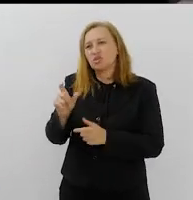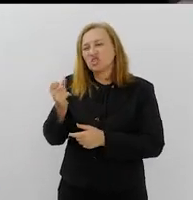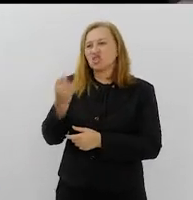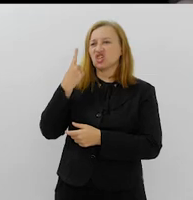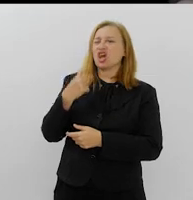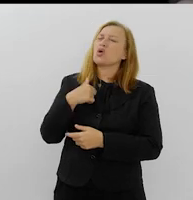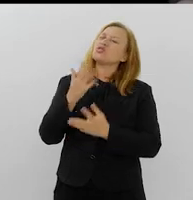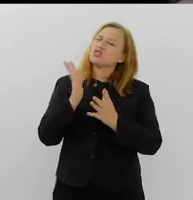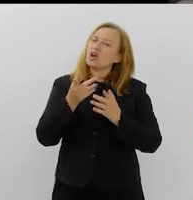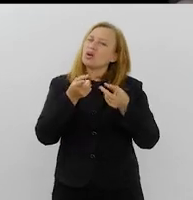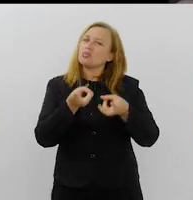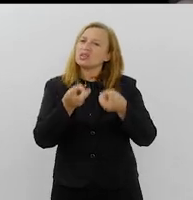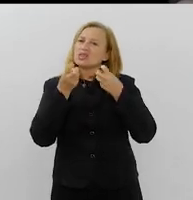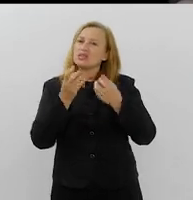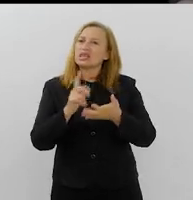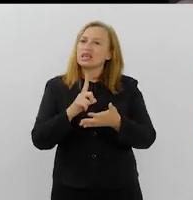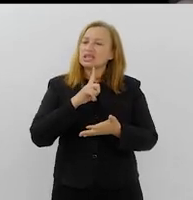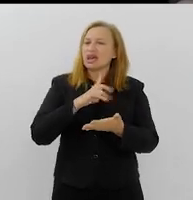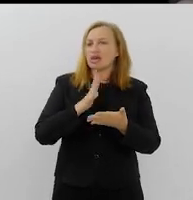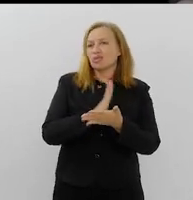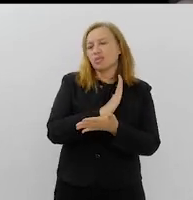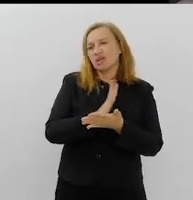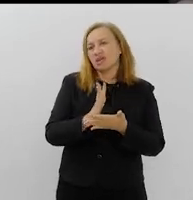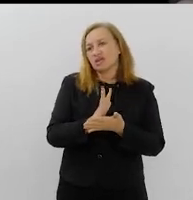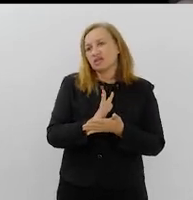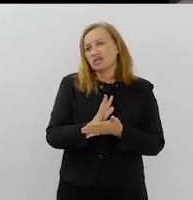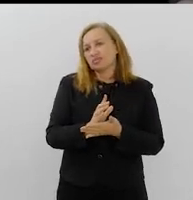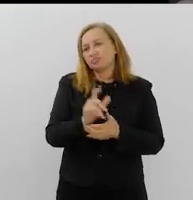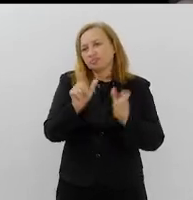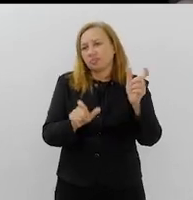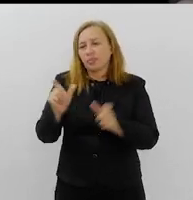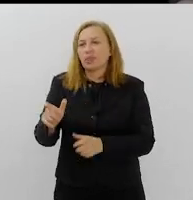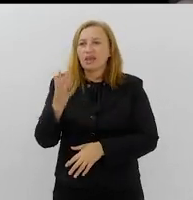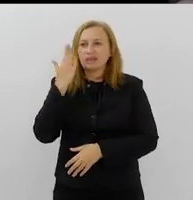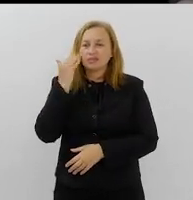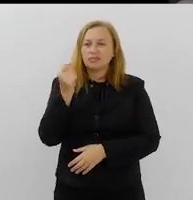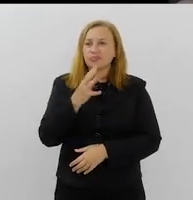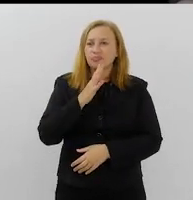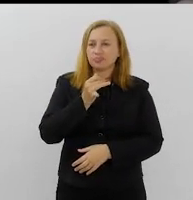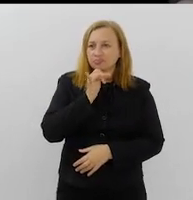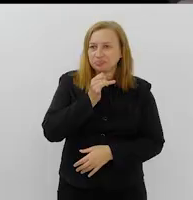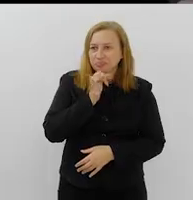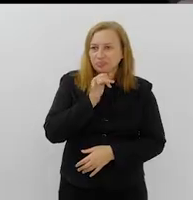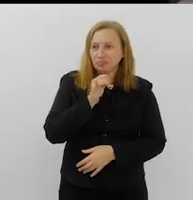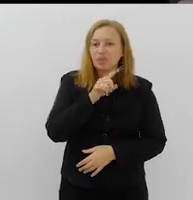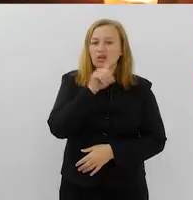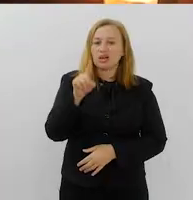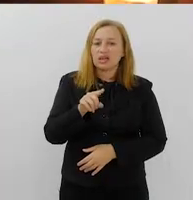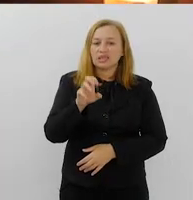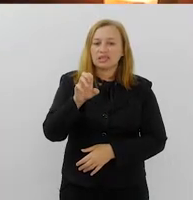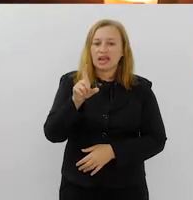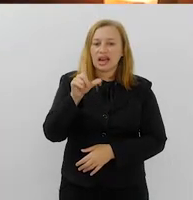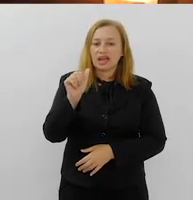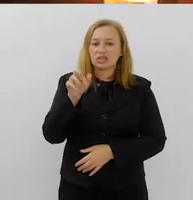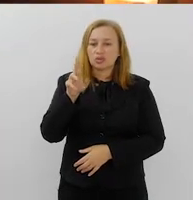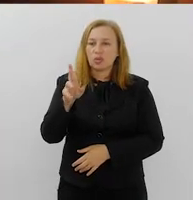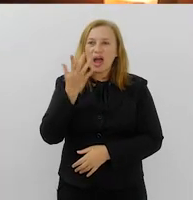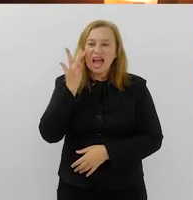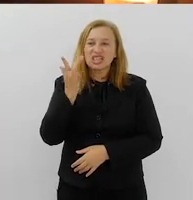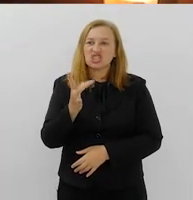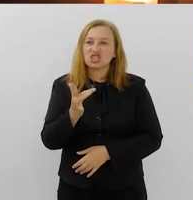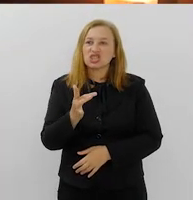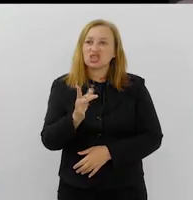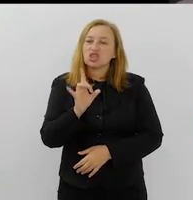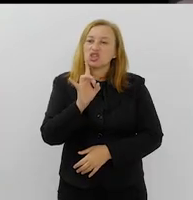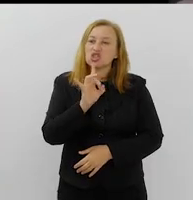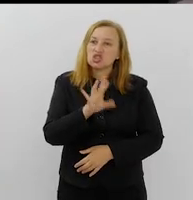já observei que tem pessoas que, quando sabem que a pessoa, por exemplo, é um zelador de santo, elas